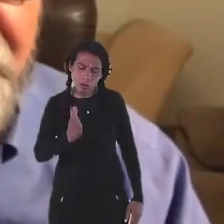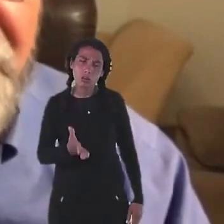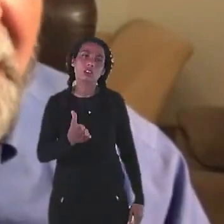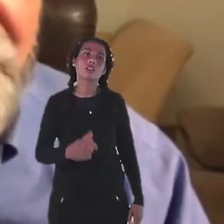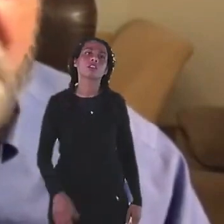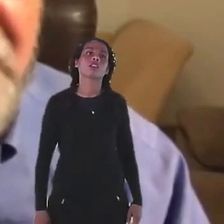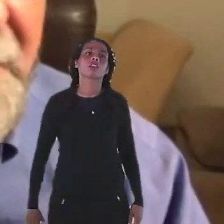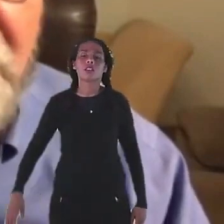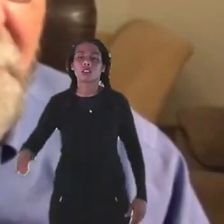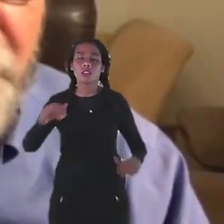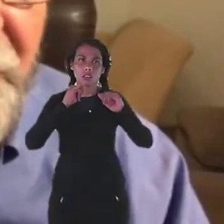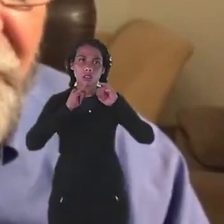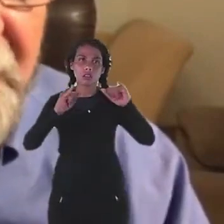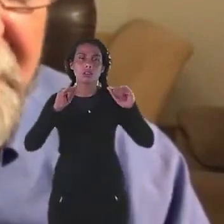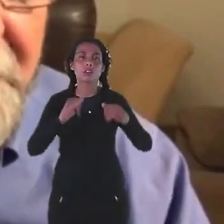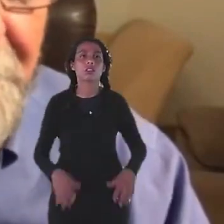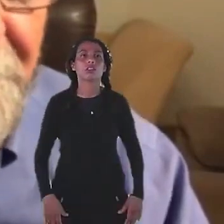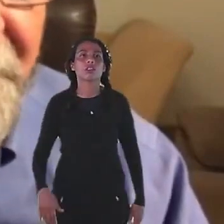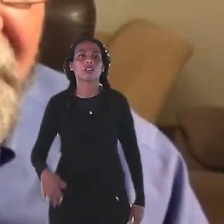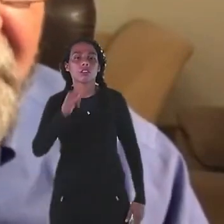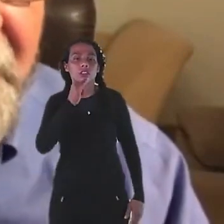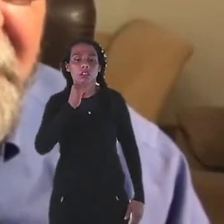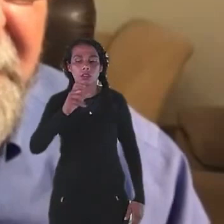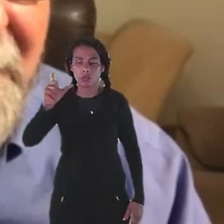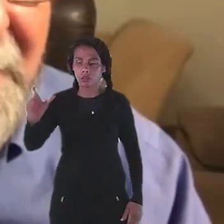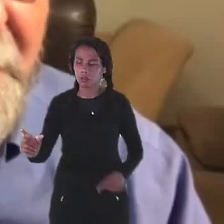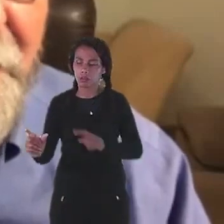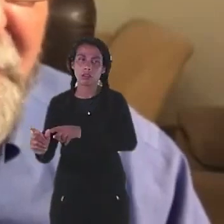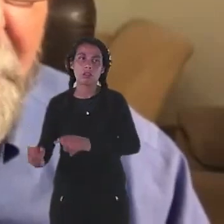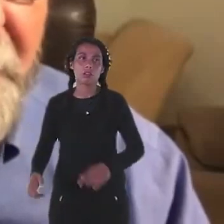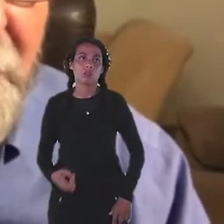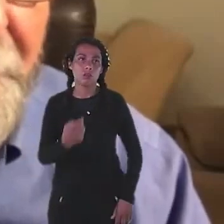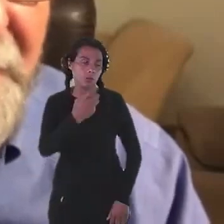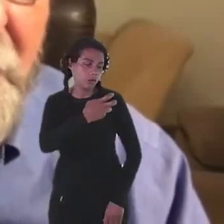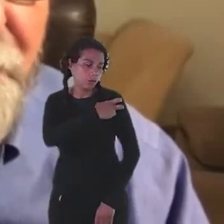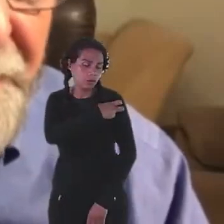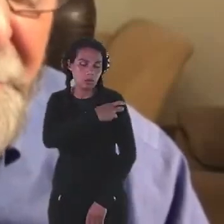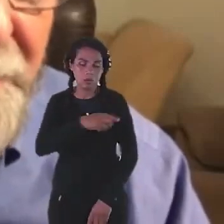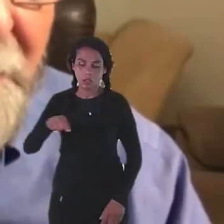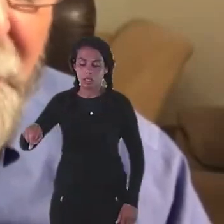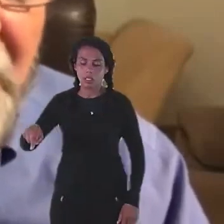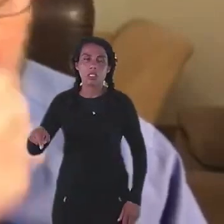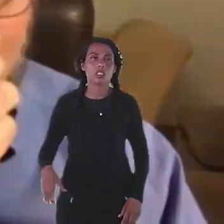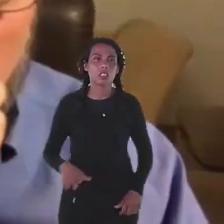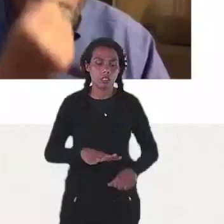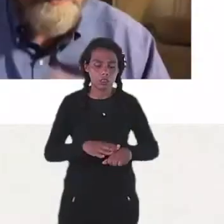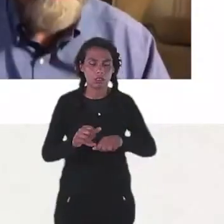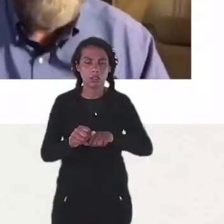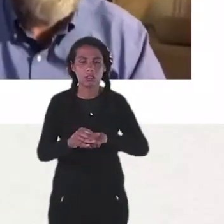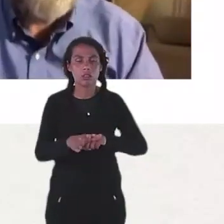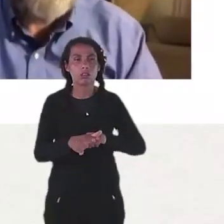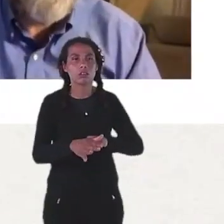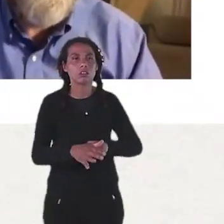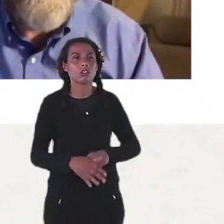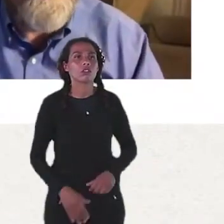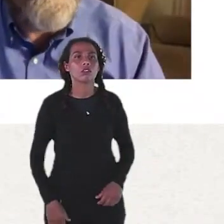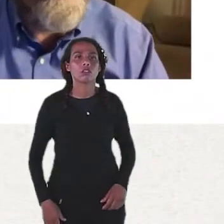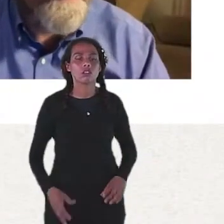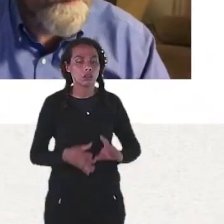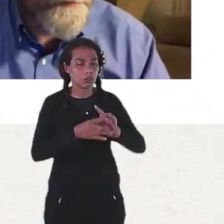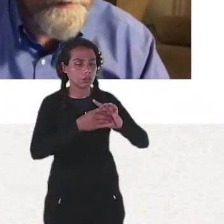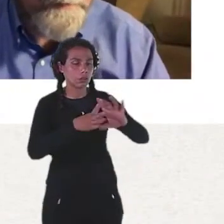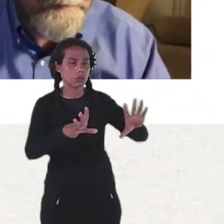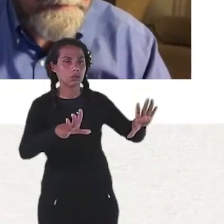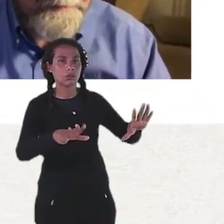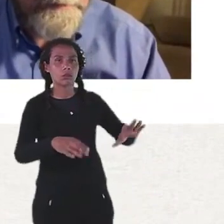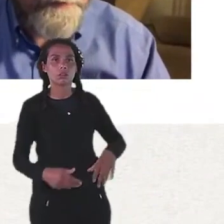uma dose, Afonso, e acham que estão protegidas. E essas pessoas estão pagando um preço altíssimo, tanto elas como os seus familiares